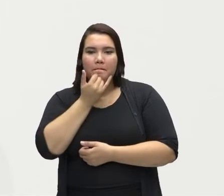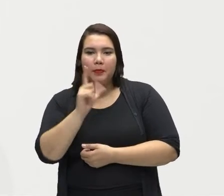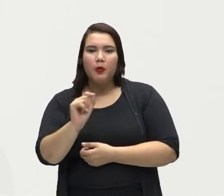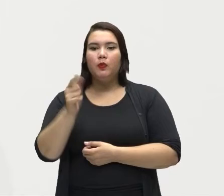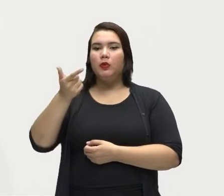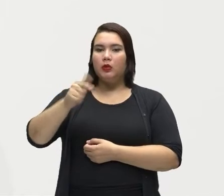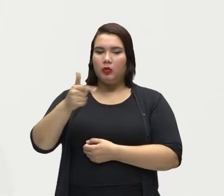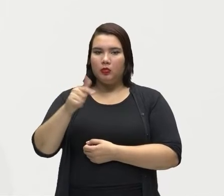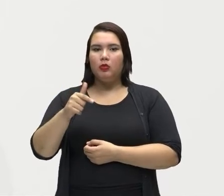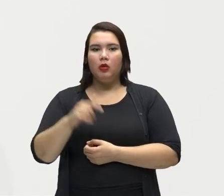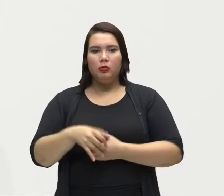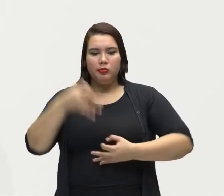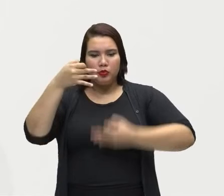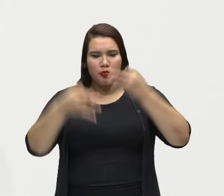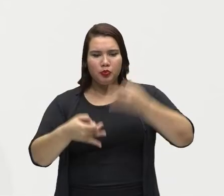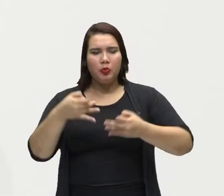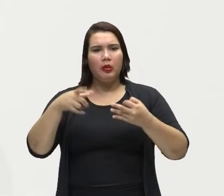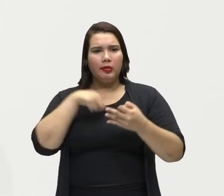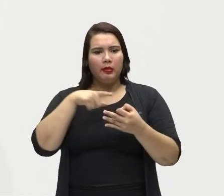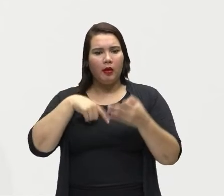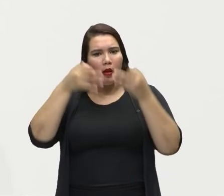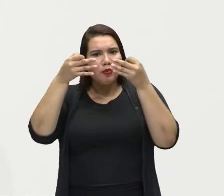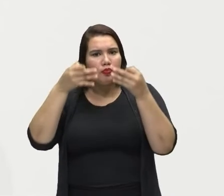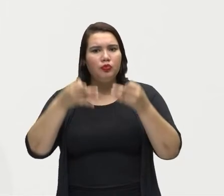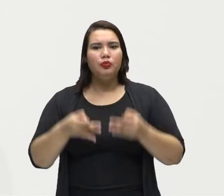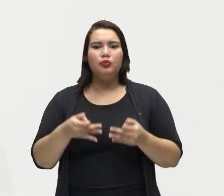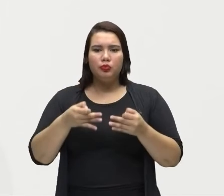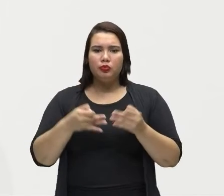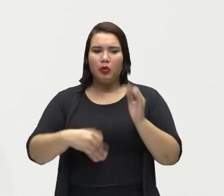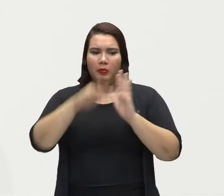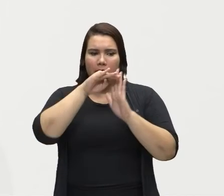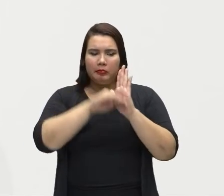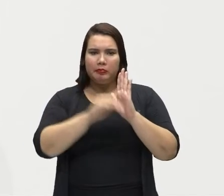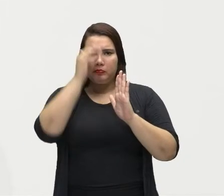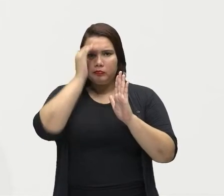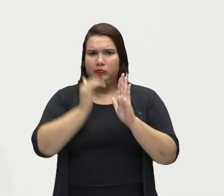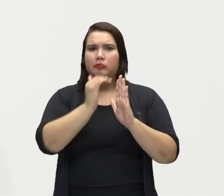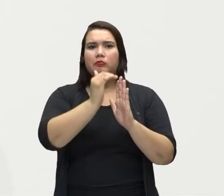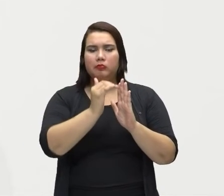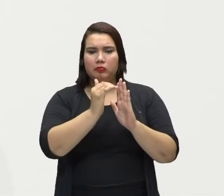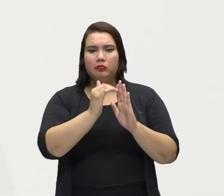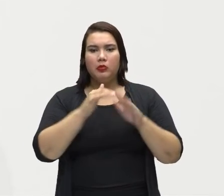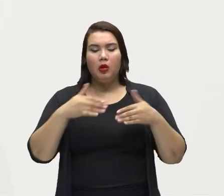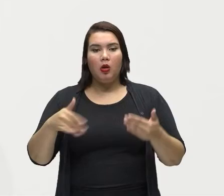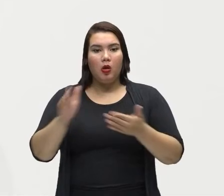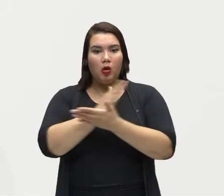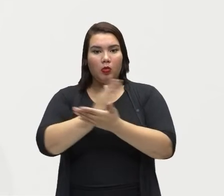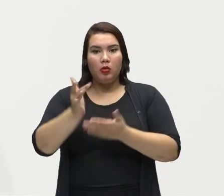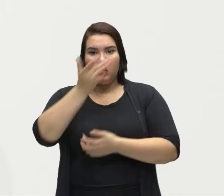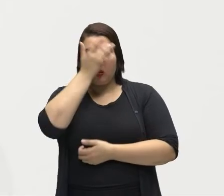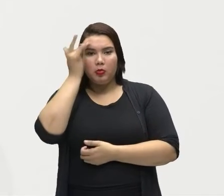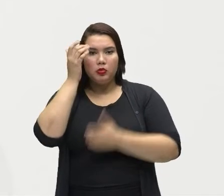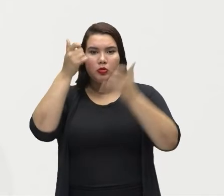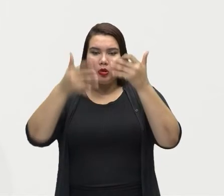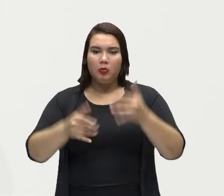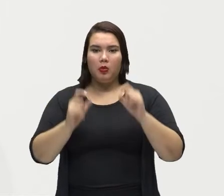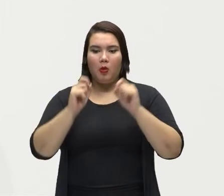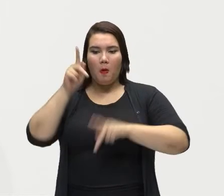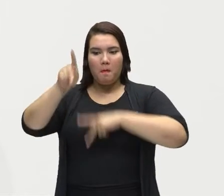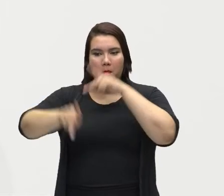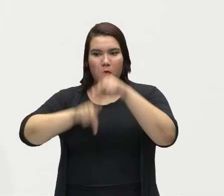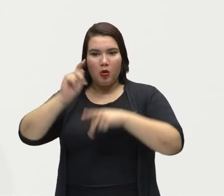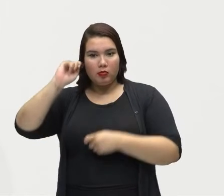era implacável dentro do Reino de Mali, do Império de Mali. Tanto que alguns viajantes diziam que os povos